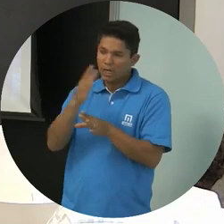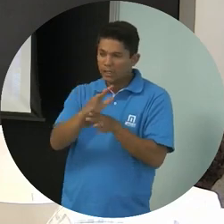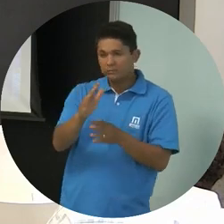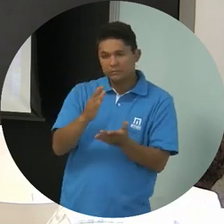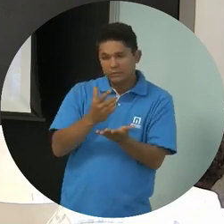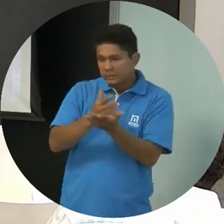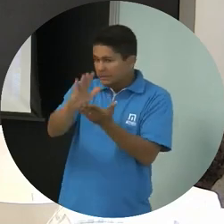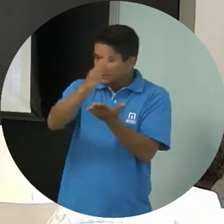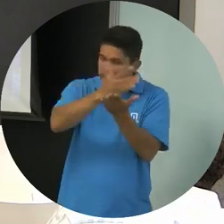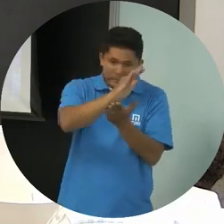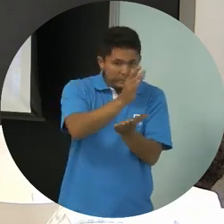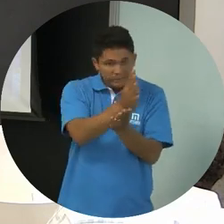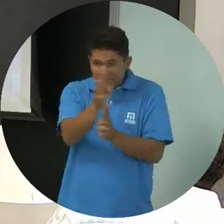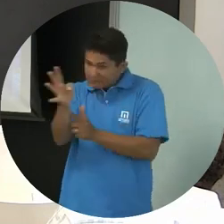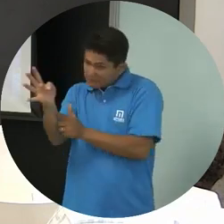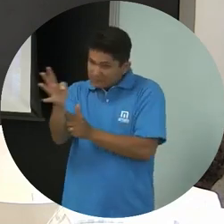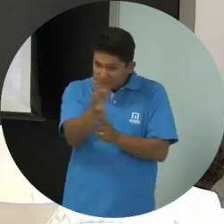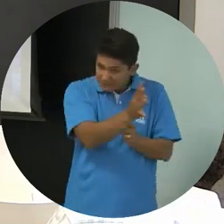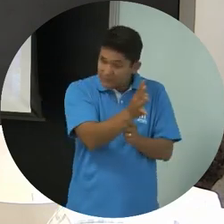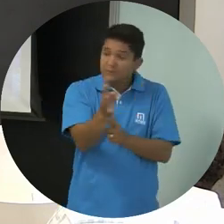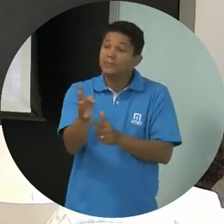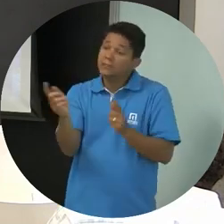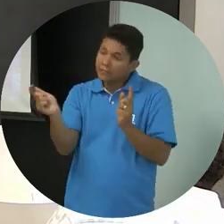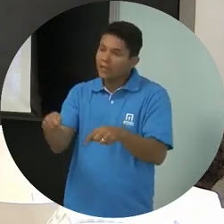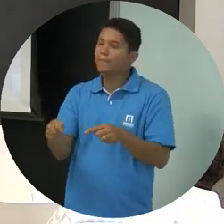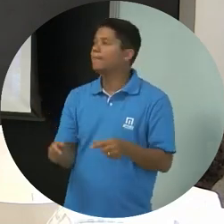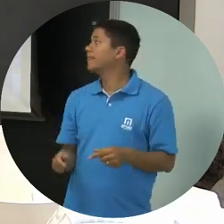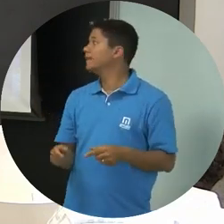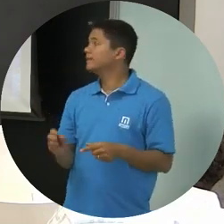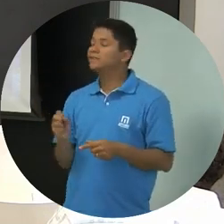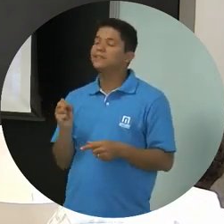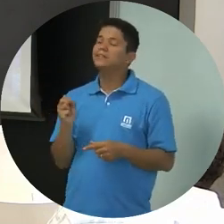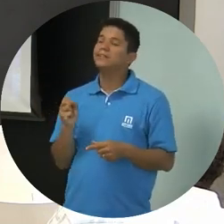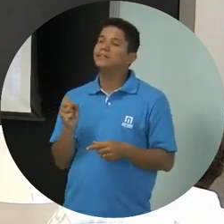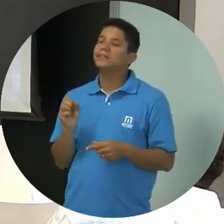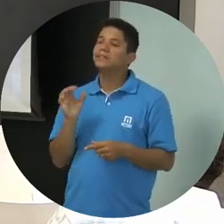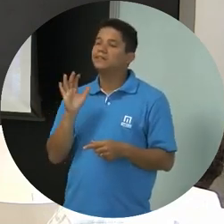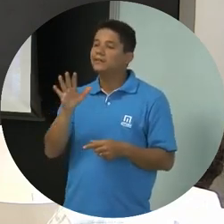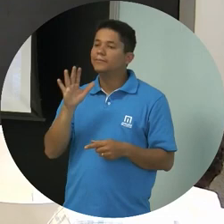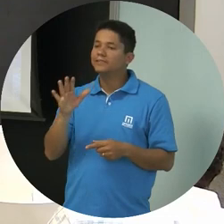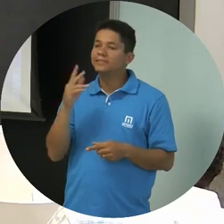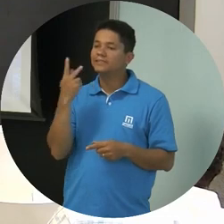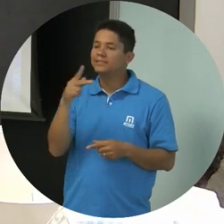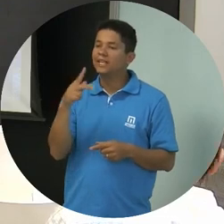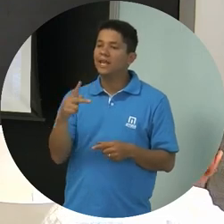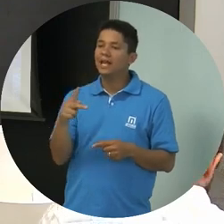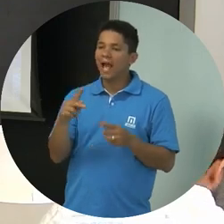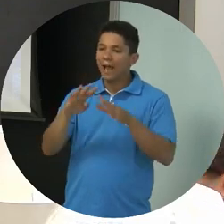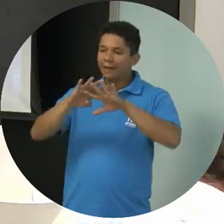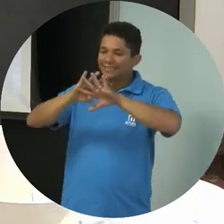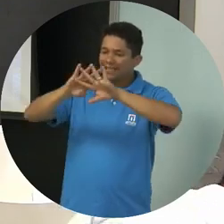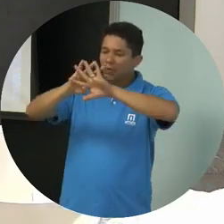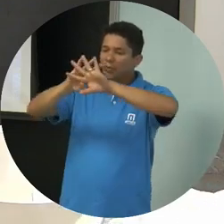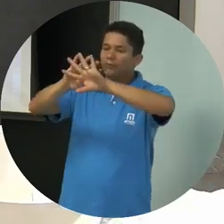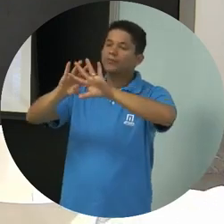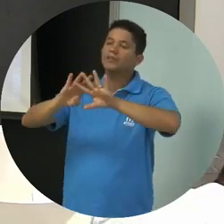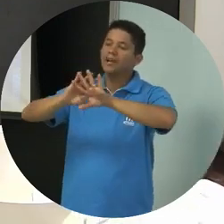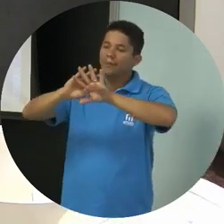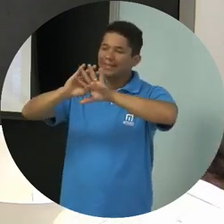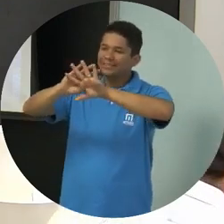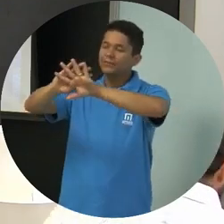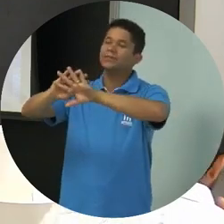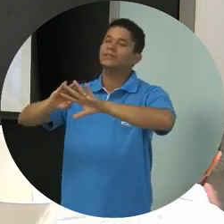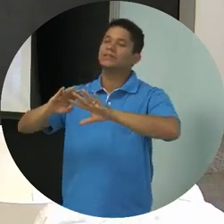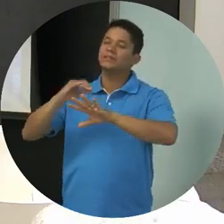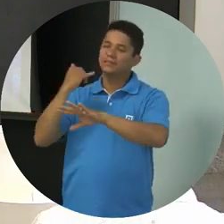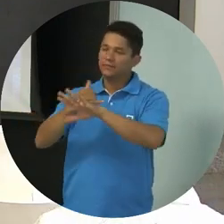demolir todo o concreto para que você se a armação tiver solta, você conseguir remover,